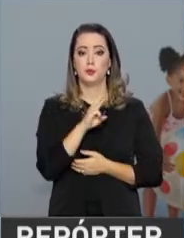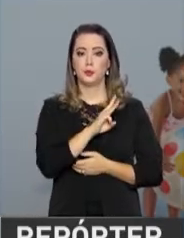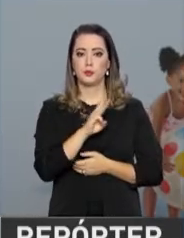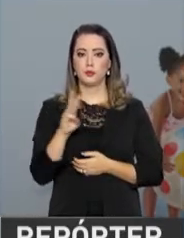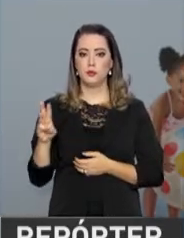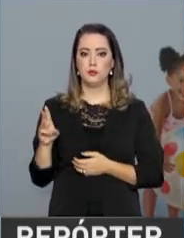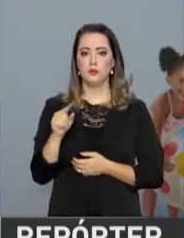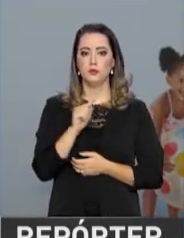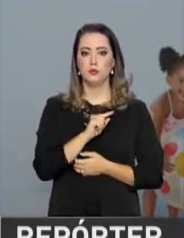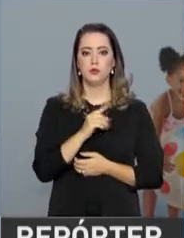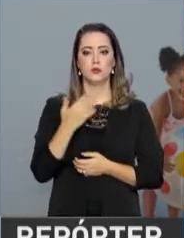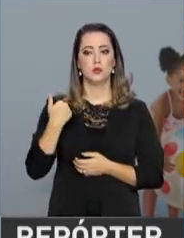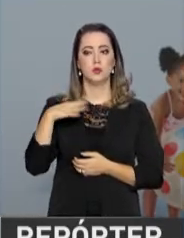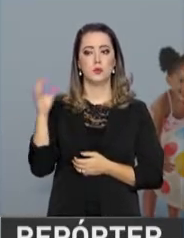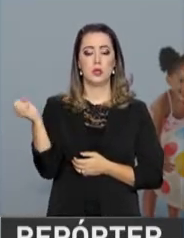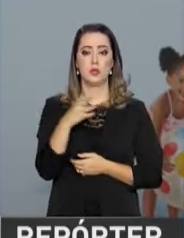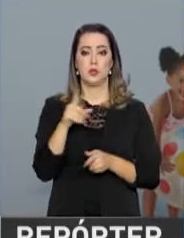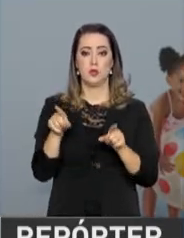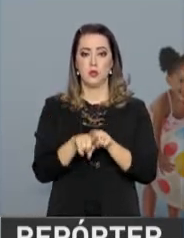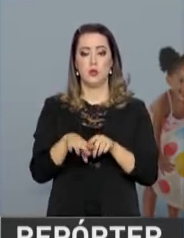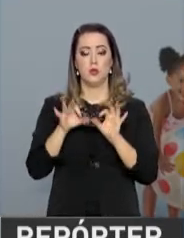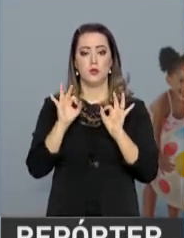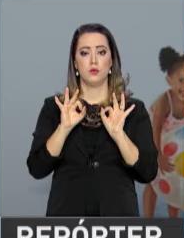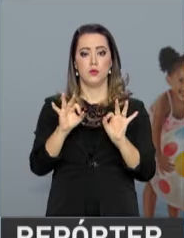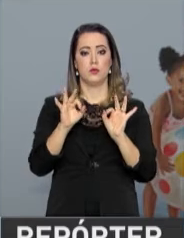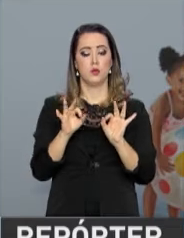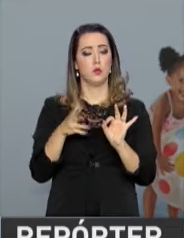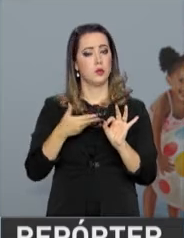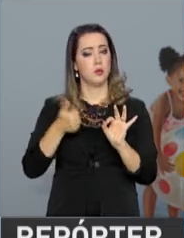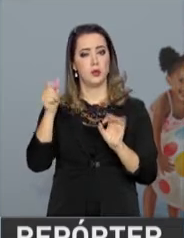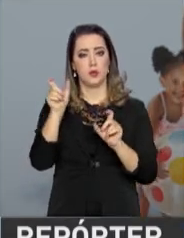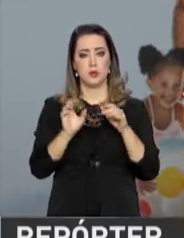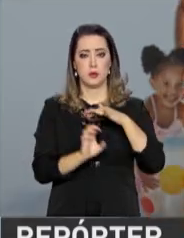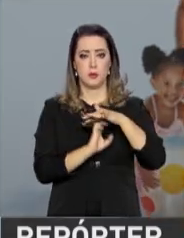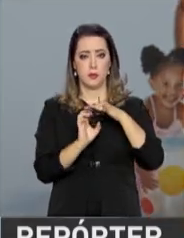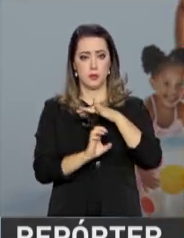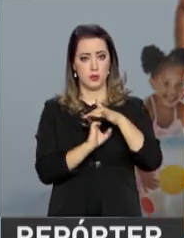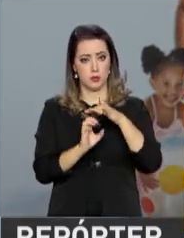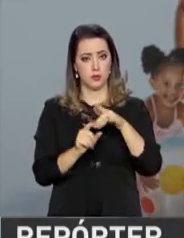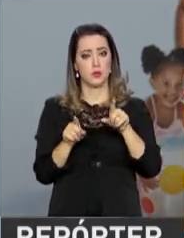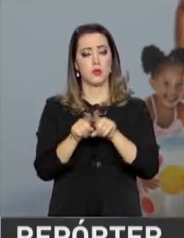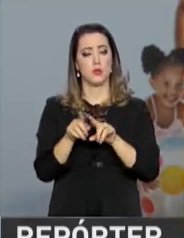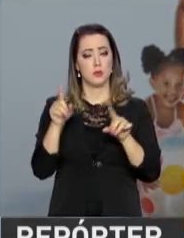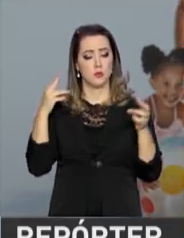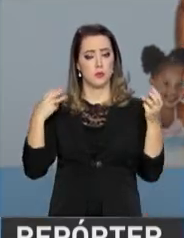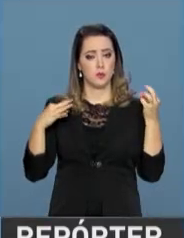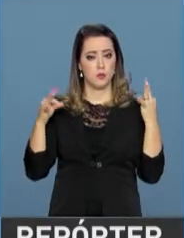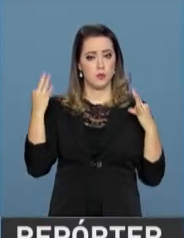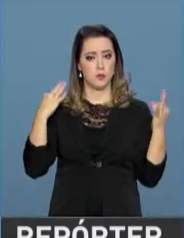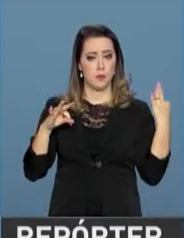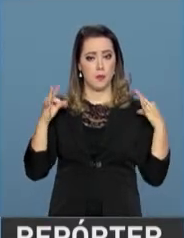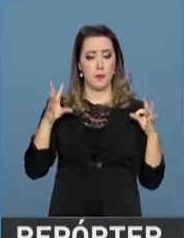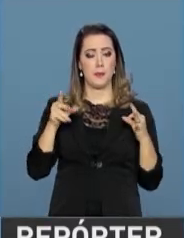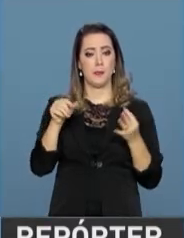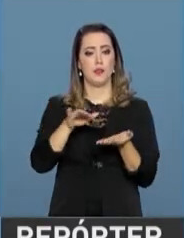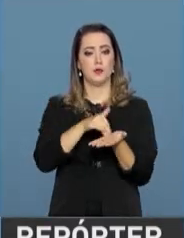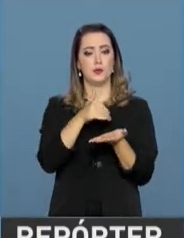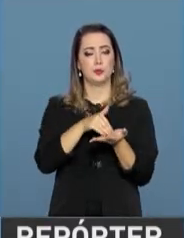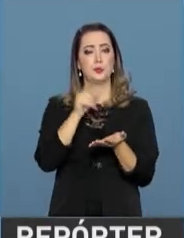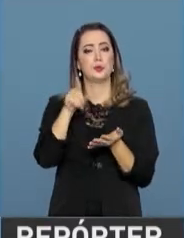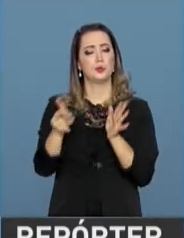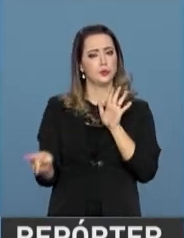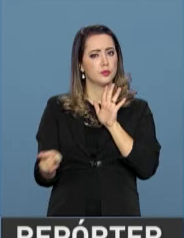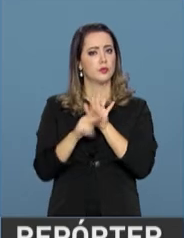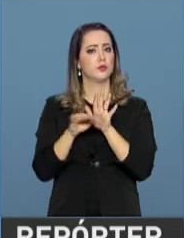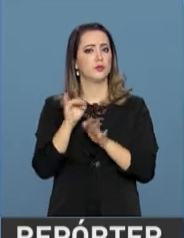plataforma digital, mais moderna, pronta para atender melhor os empresários e também os turistas. Todo o registro é feito pela internet